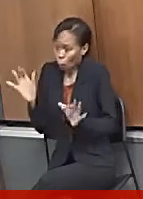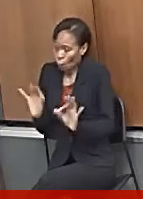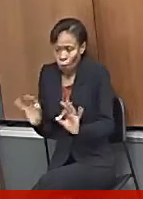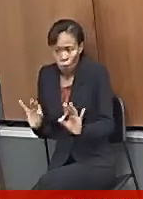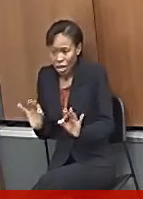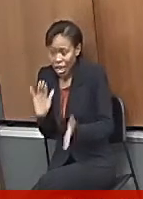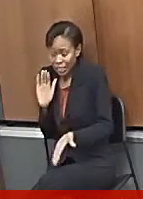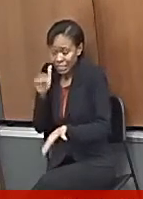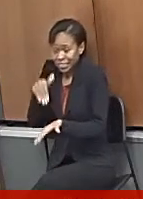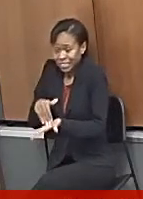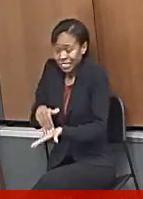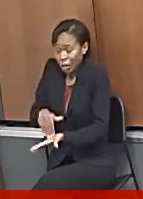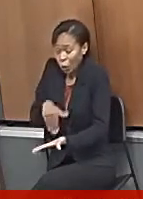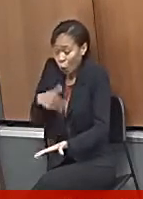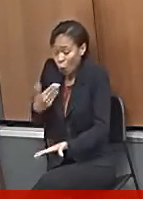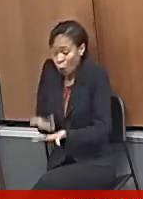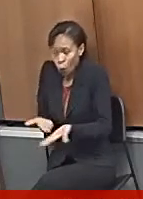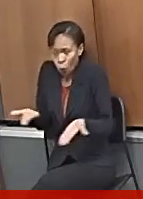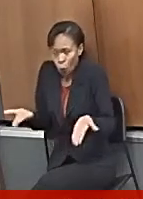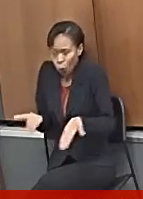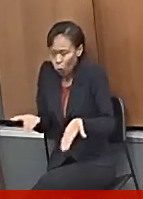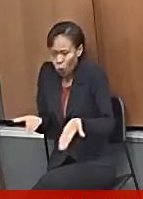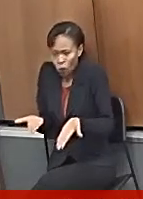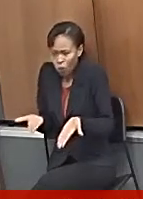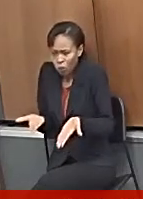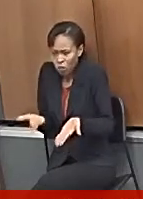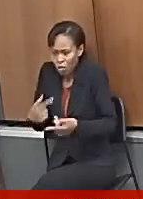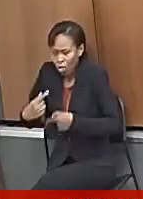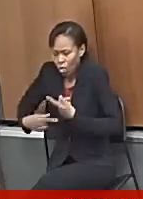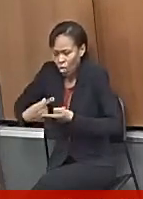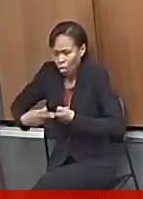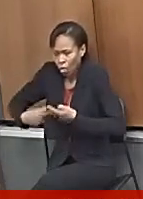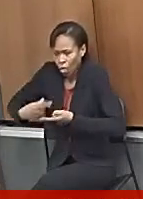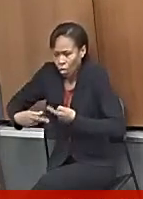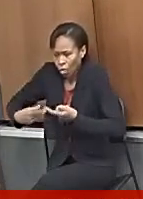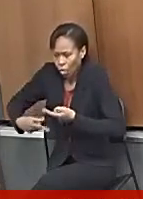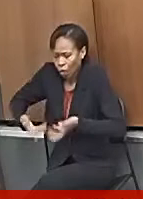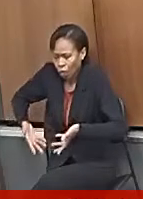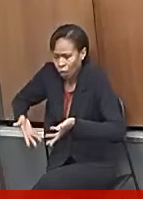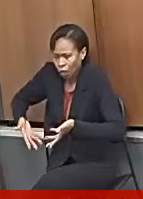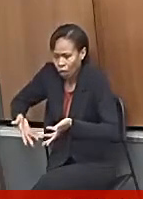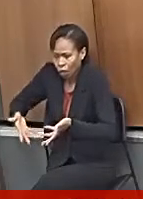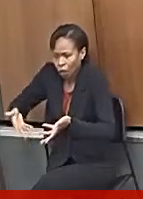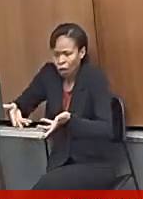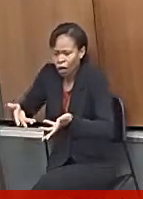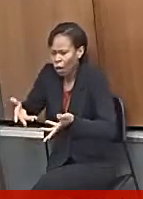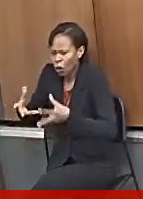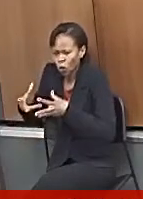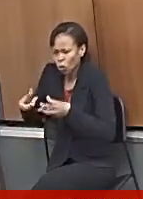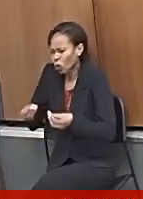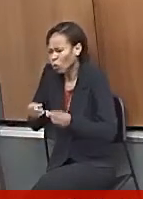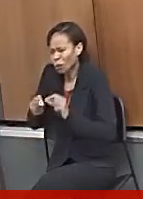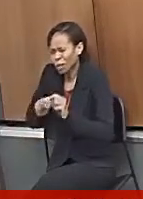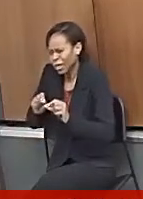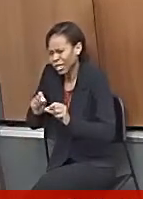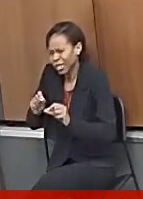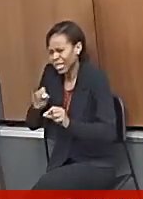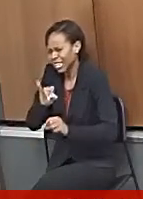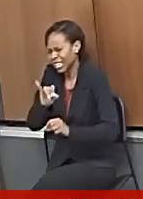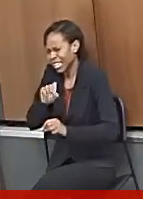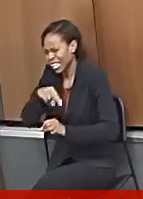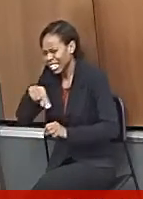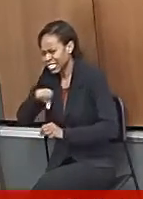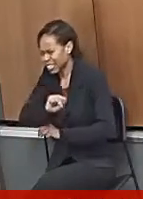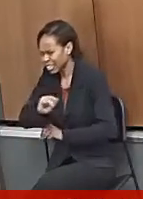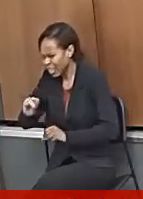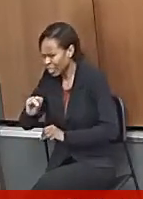gerais até hoje quer dizer estão empurrando todo mundo para o inss e querem dizer pra gente que realmente